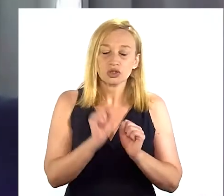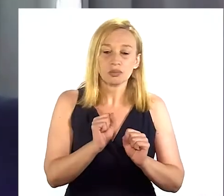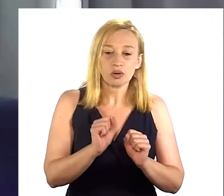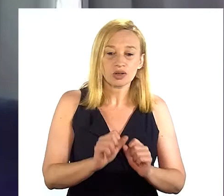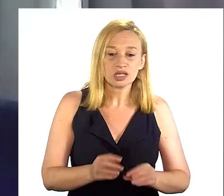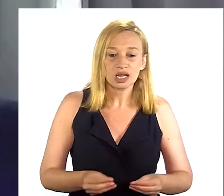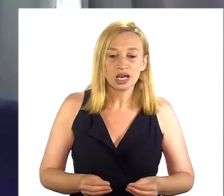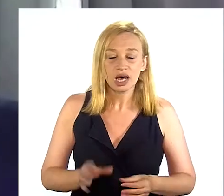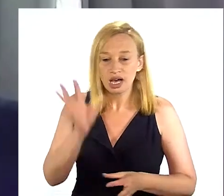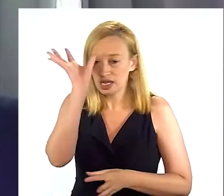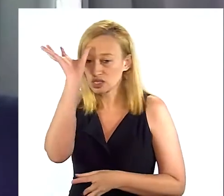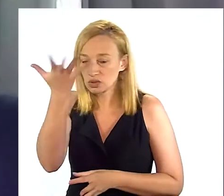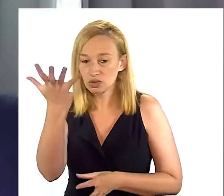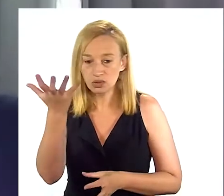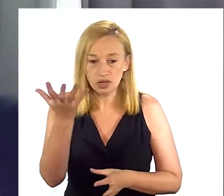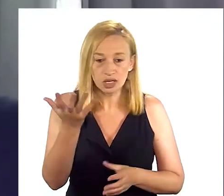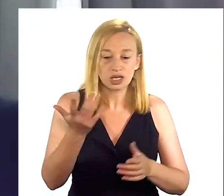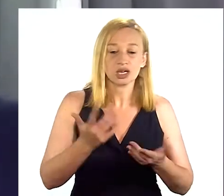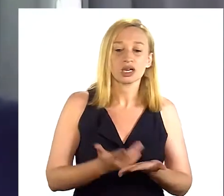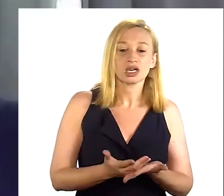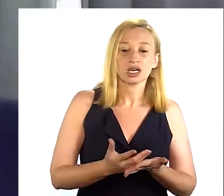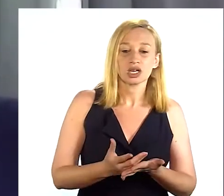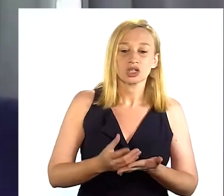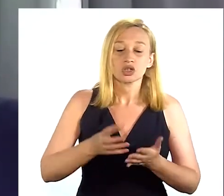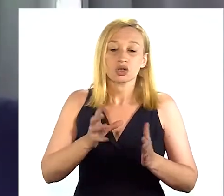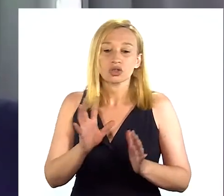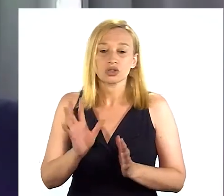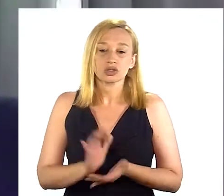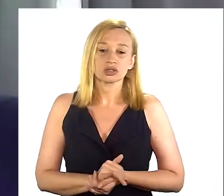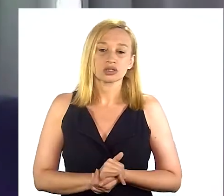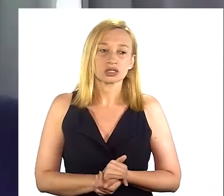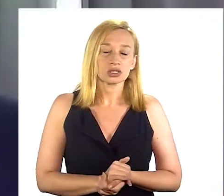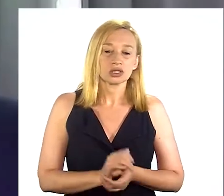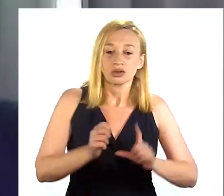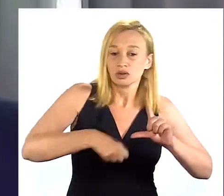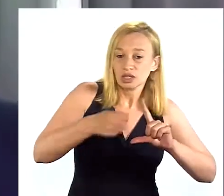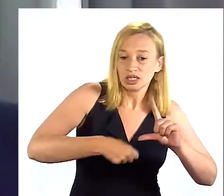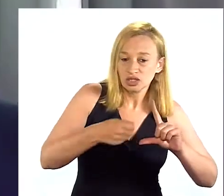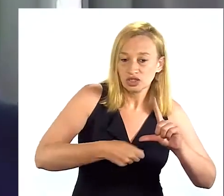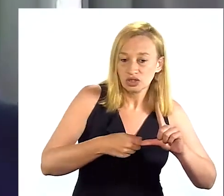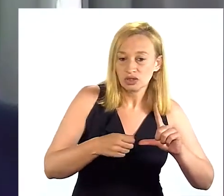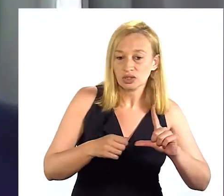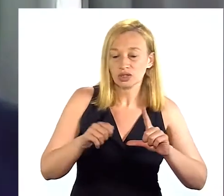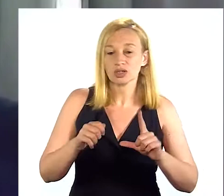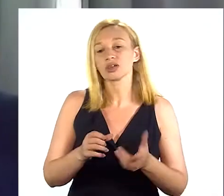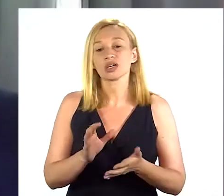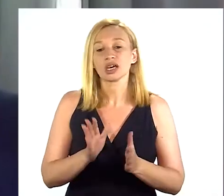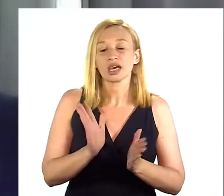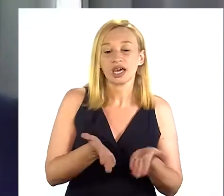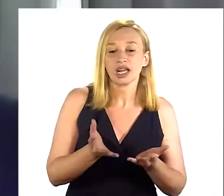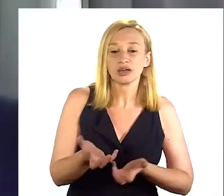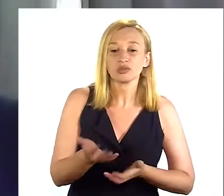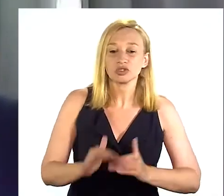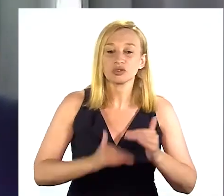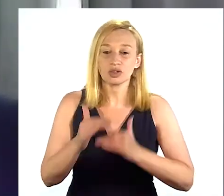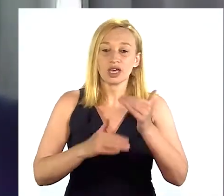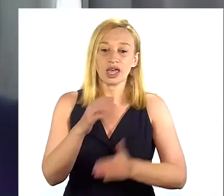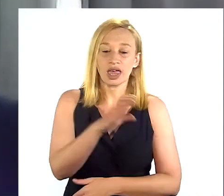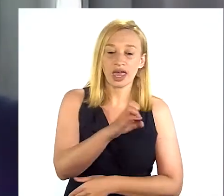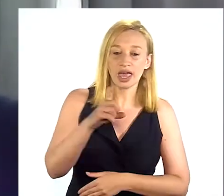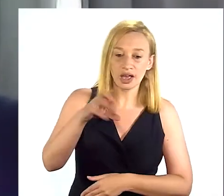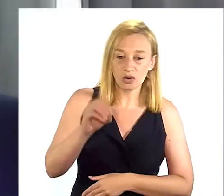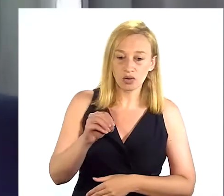possam oferecer soluções de inovação. Ou seja, os ativos logísticos estão querendo desenvolver